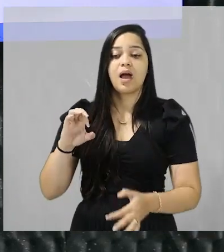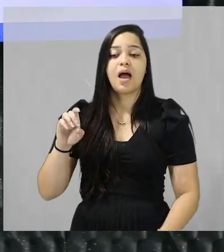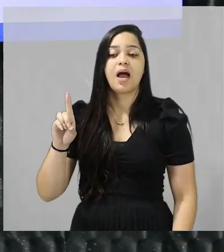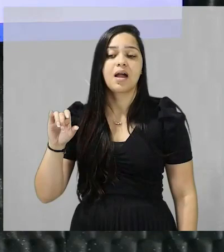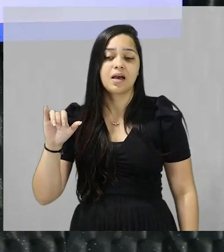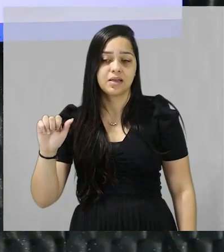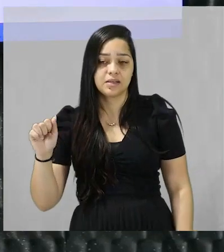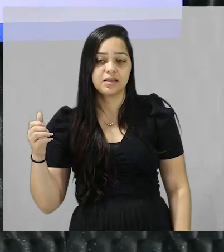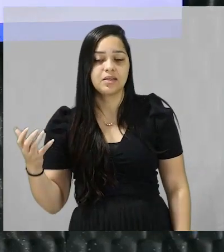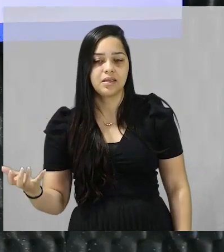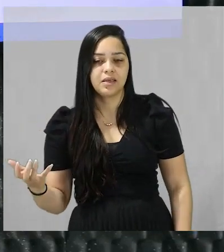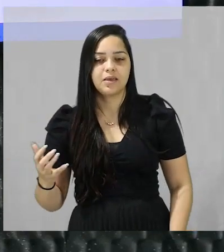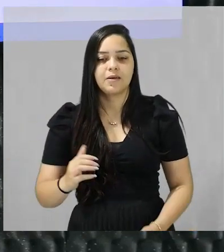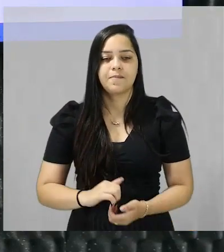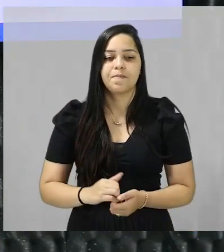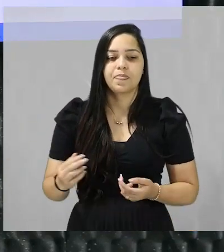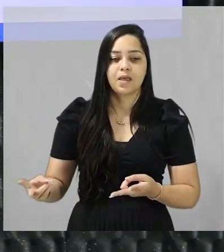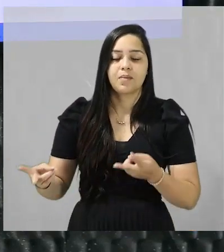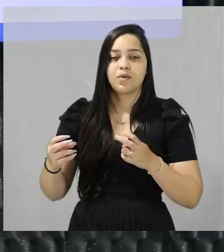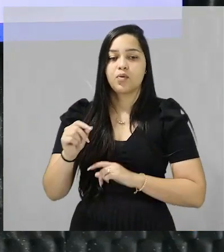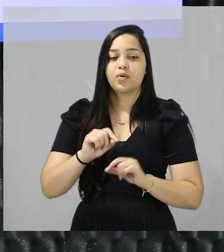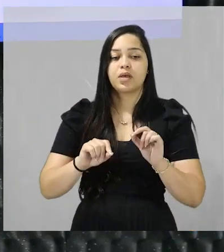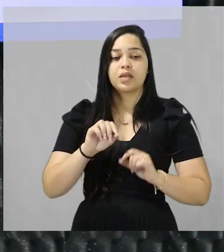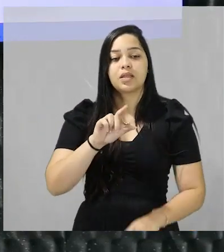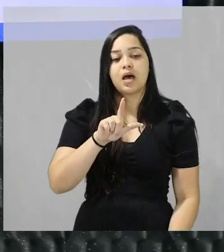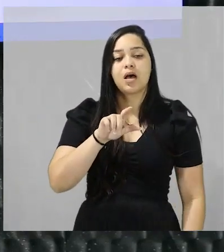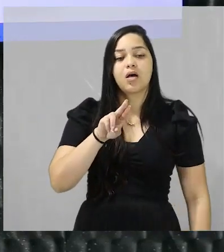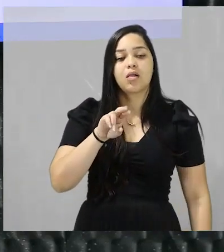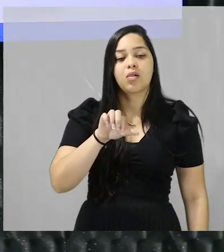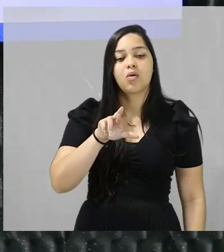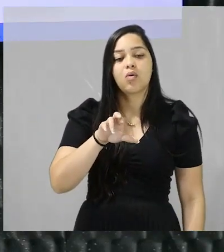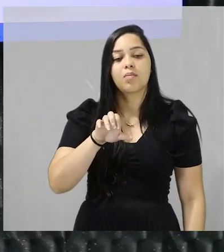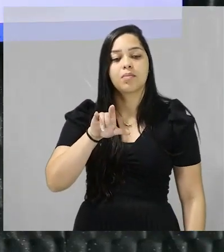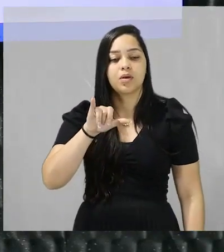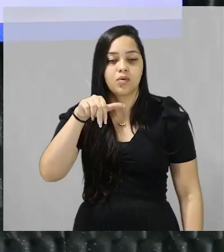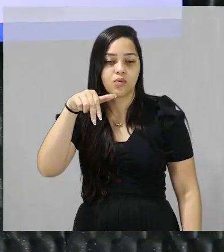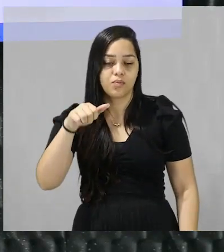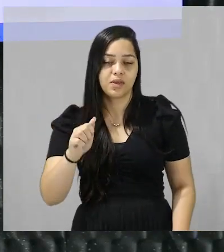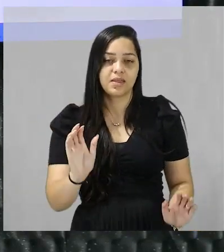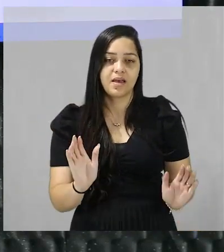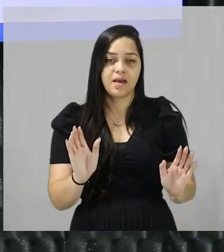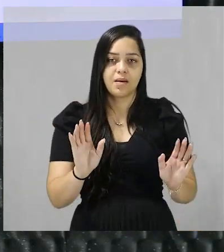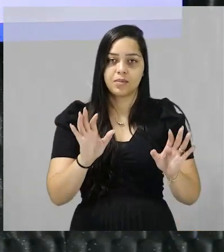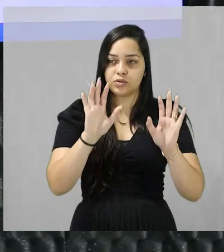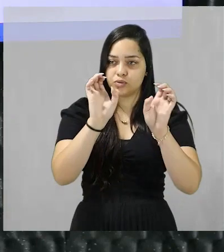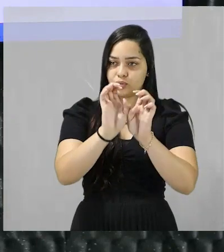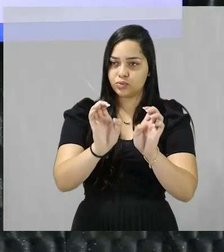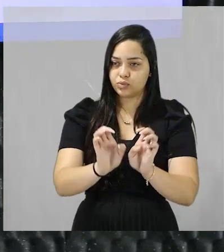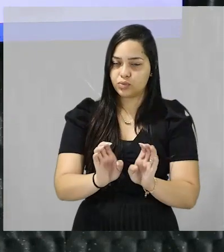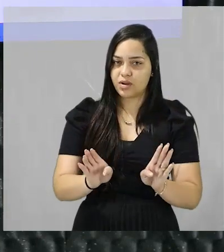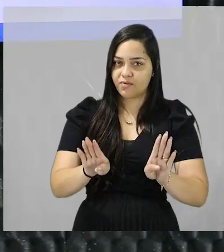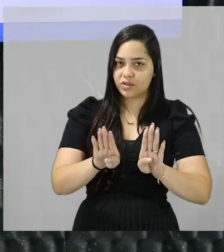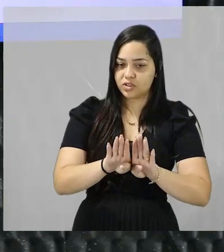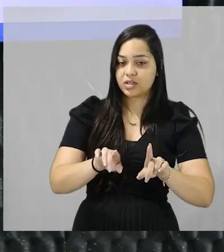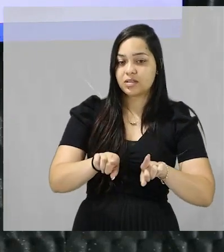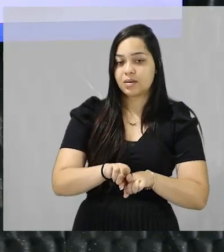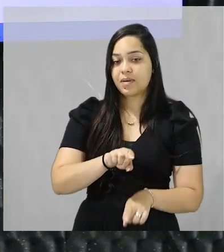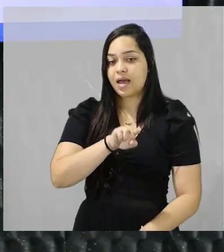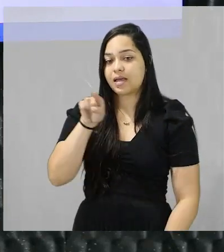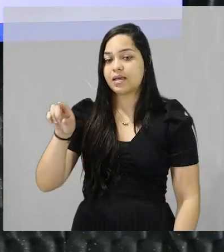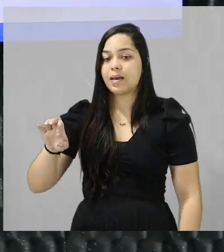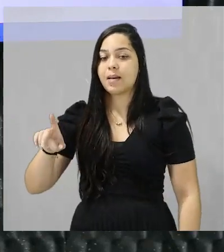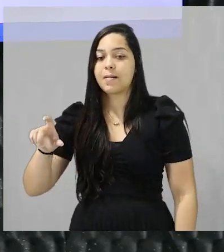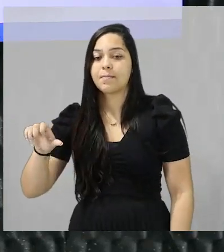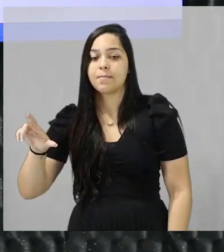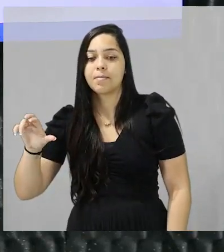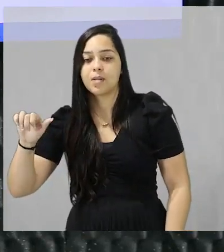olha só, nós temos aqui na lumirubina uma estrutura fechada, beleza? E na bilirrubina, uma